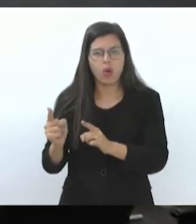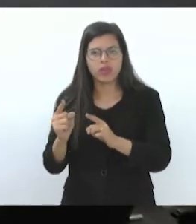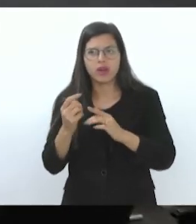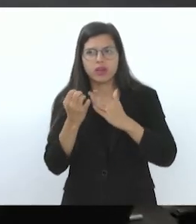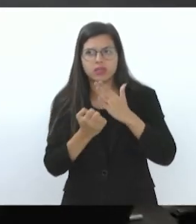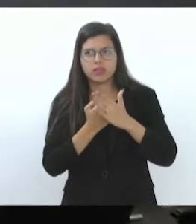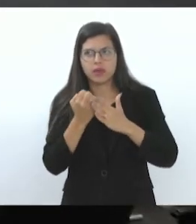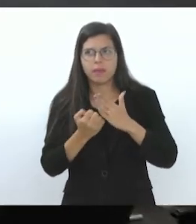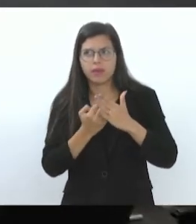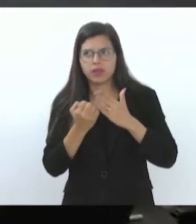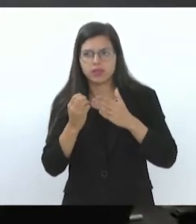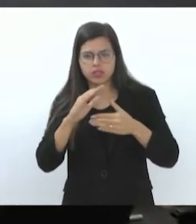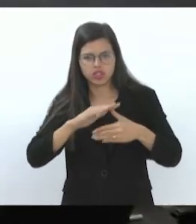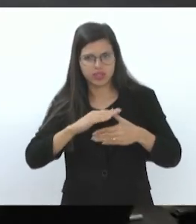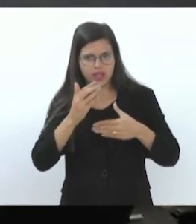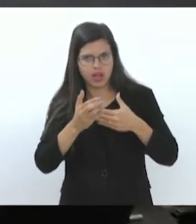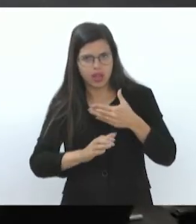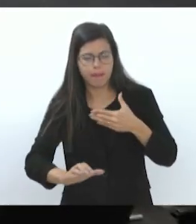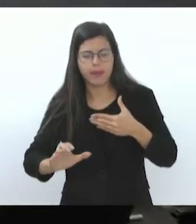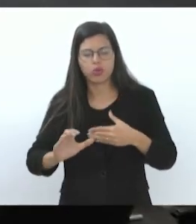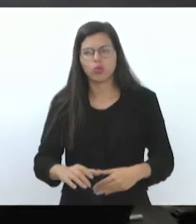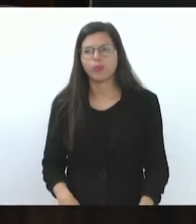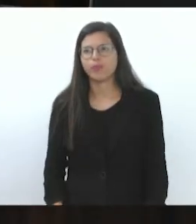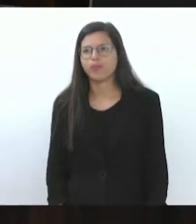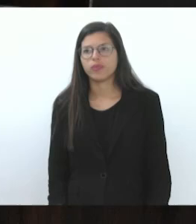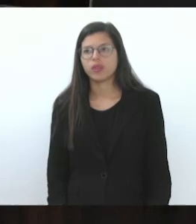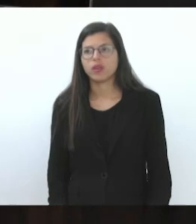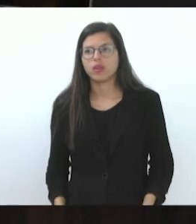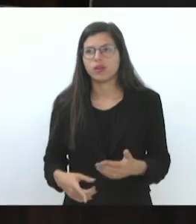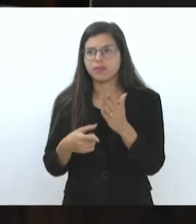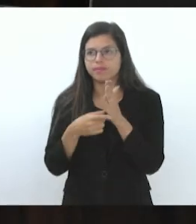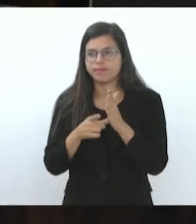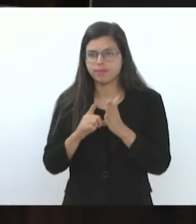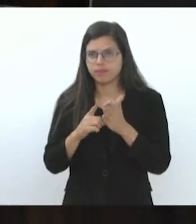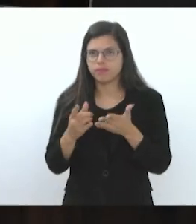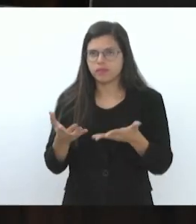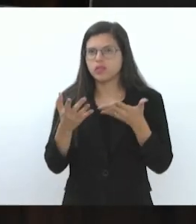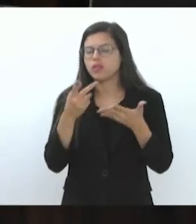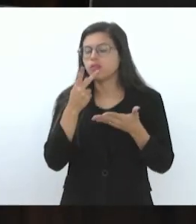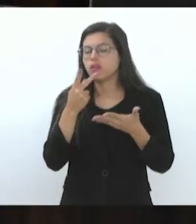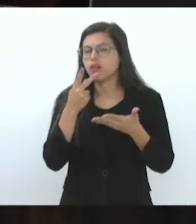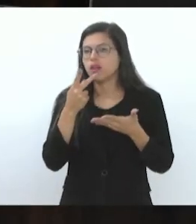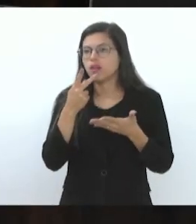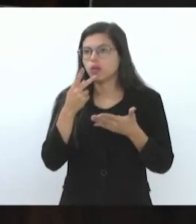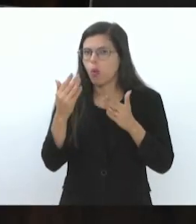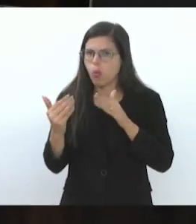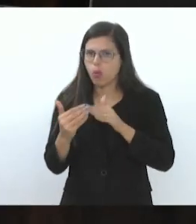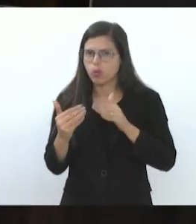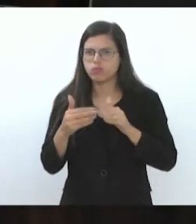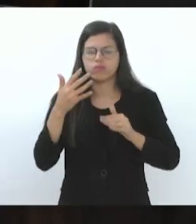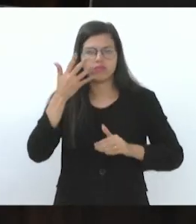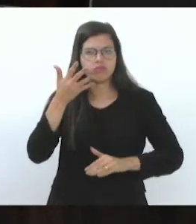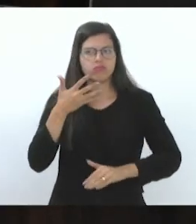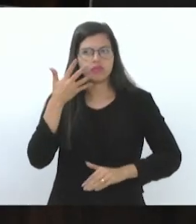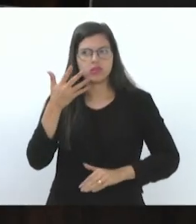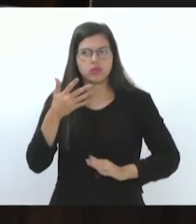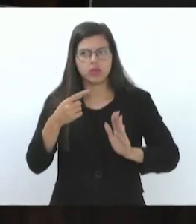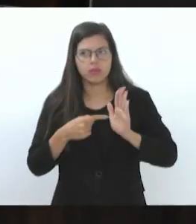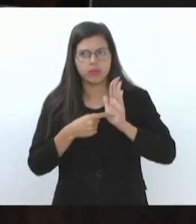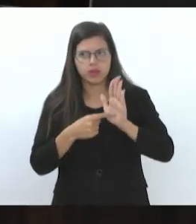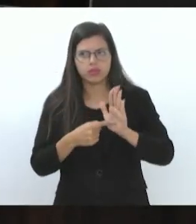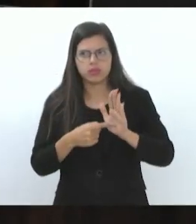Antes de dar uma parte para Vossa Excelência. Deputado Luiz Paulo, dizer que eu comungo com a sua fala, e dizer que quando nós apresentamos esse projeto em